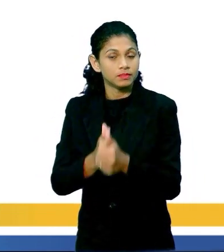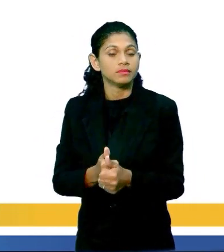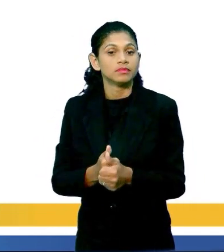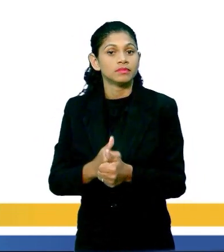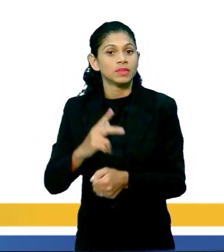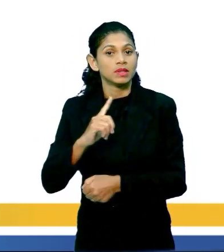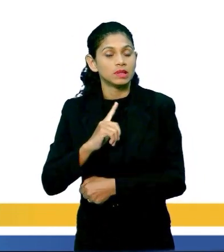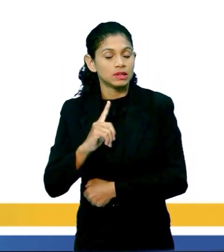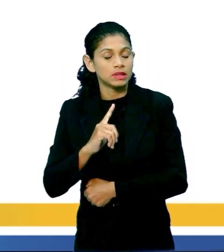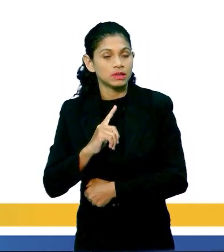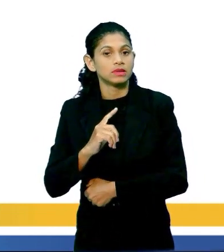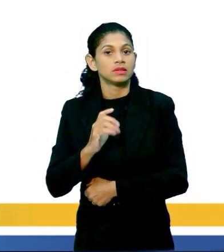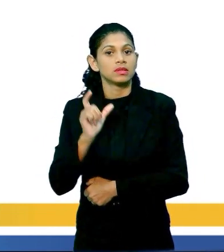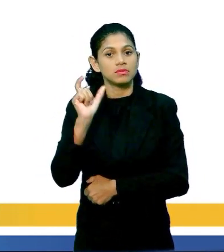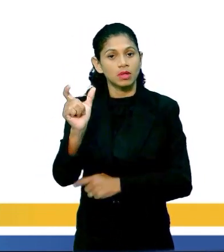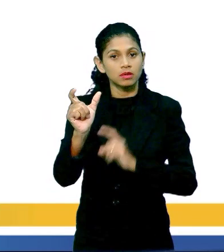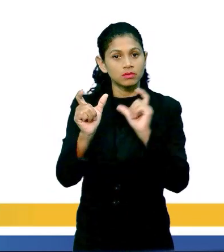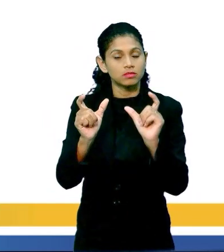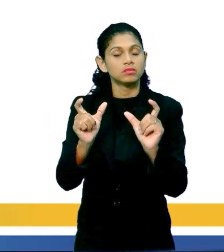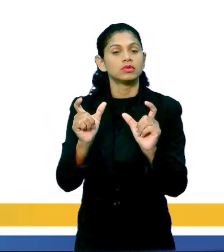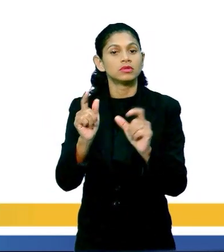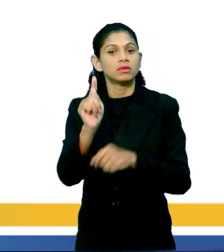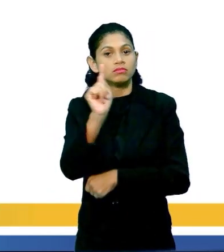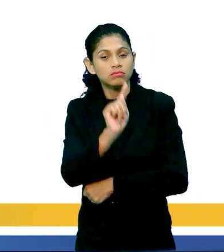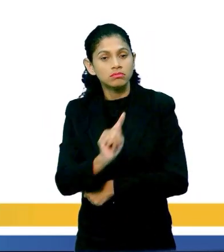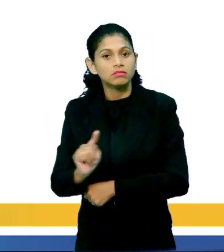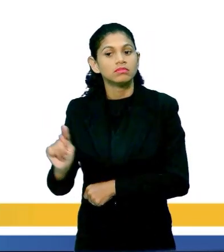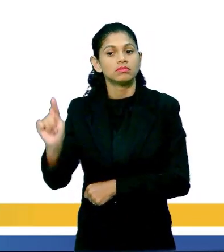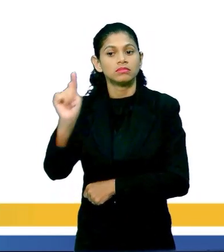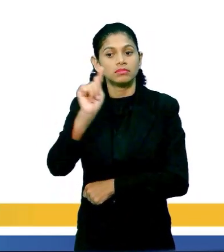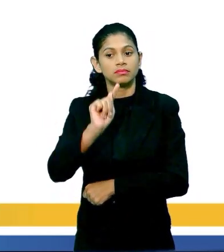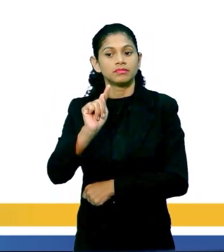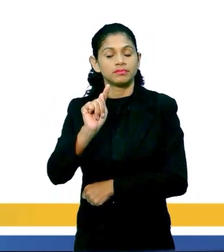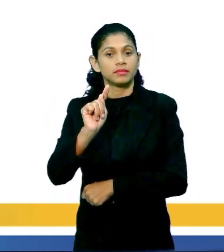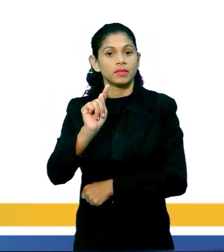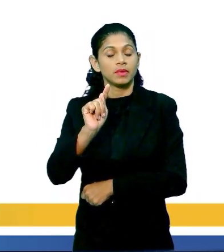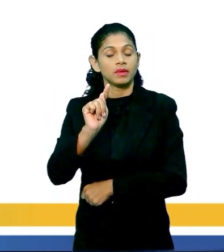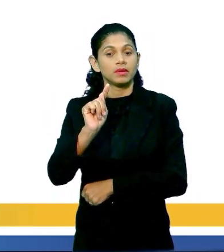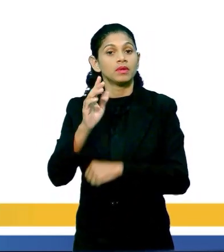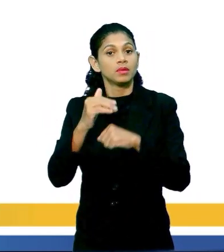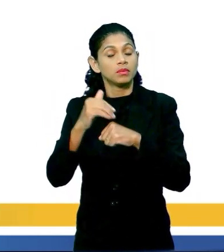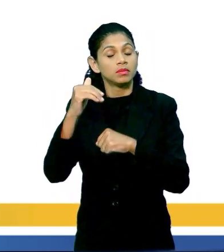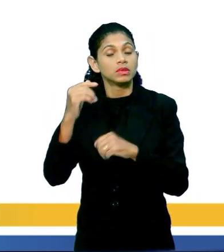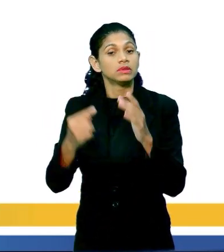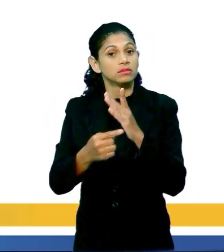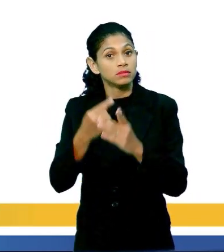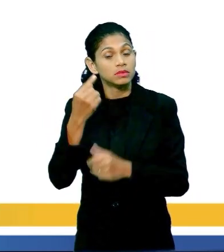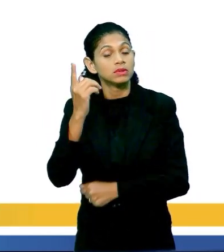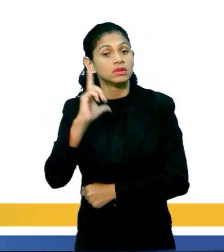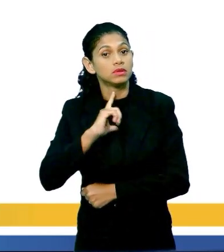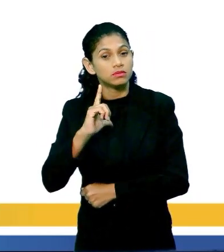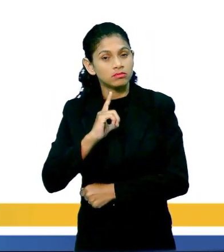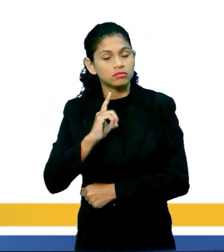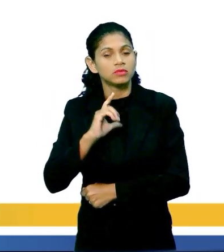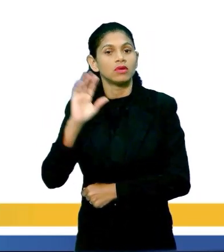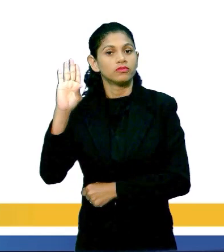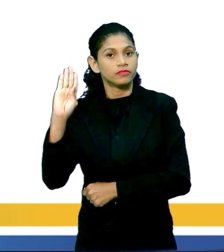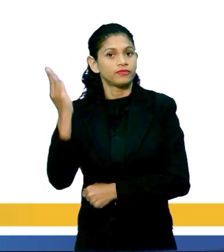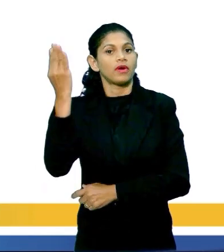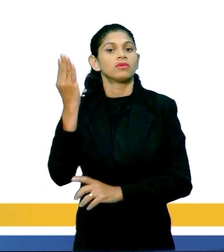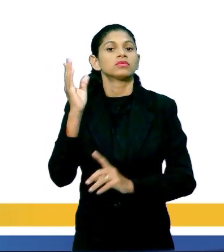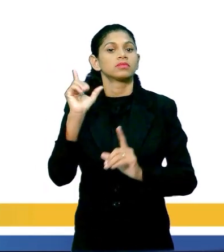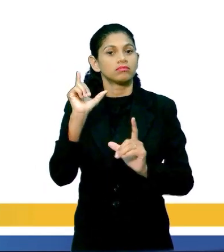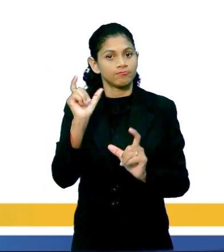palavras já destacadas e, mais uma vez, existe a presença aí de alguns falsos cognatos, que são